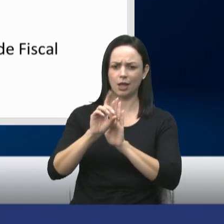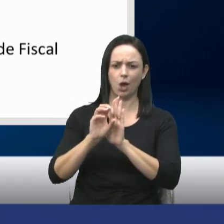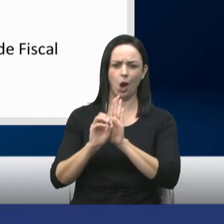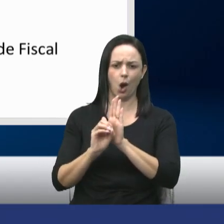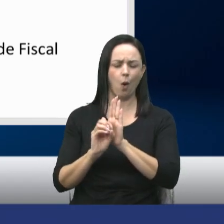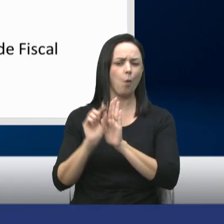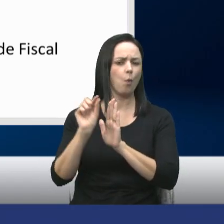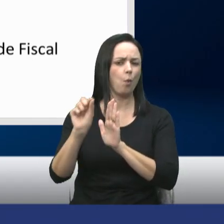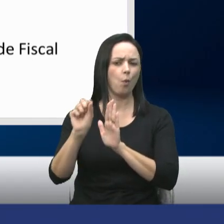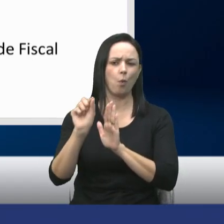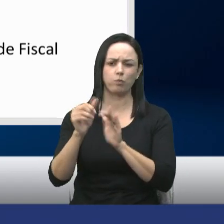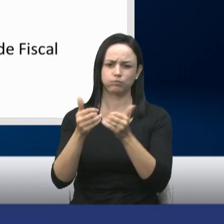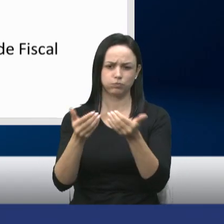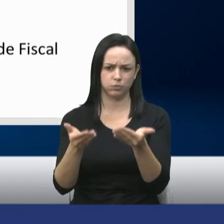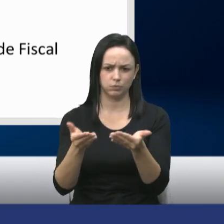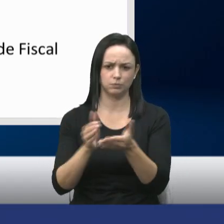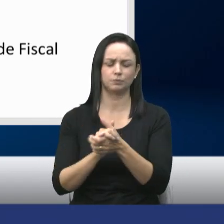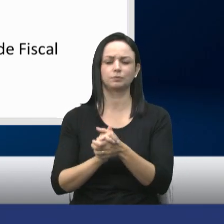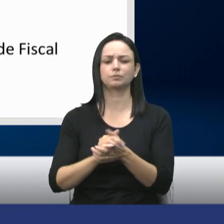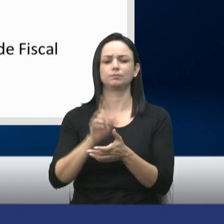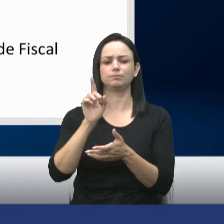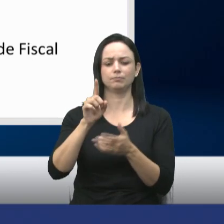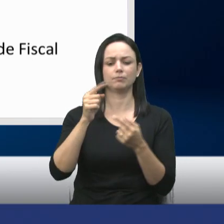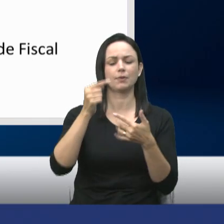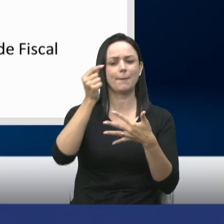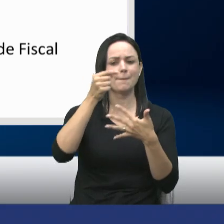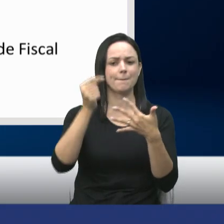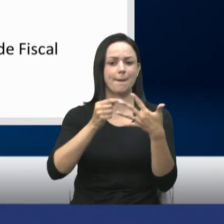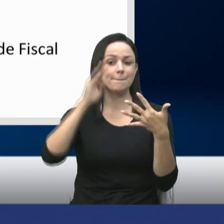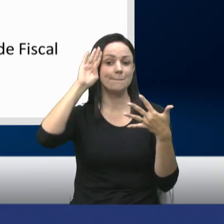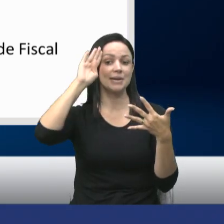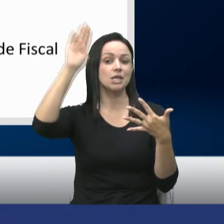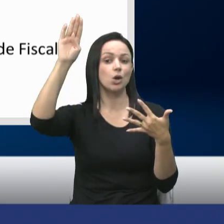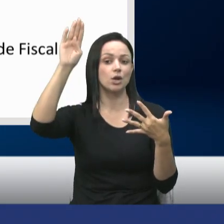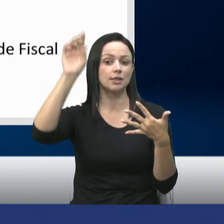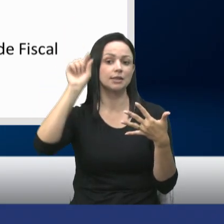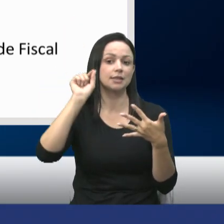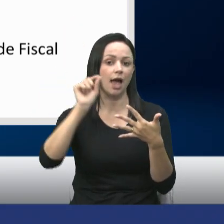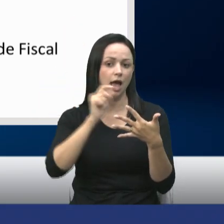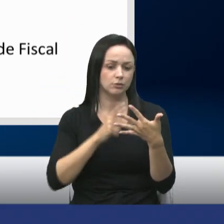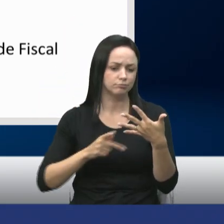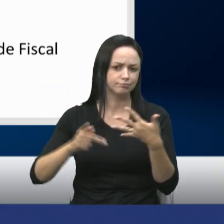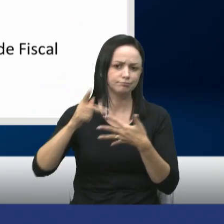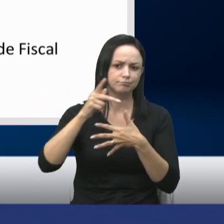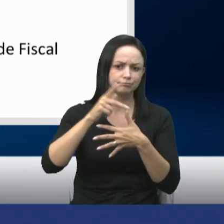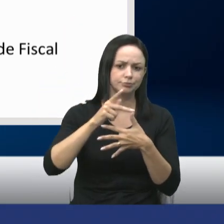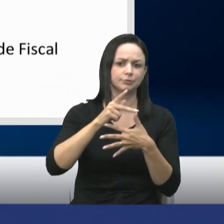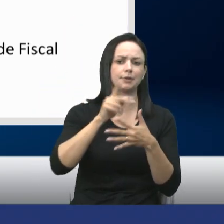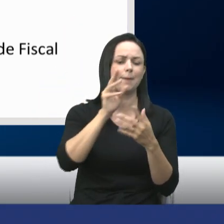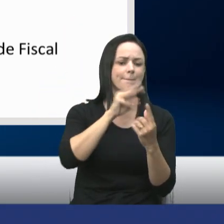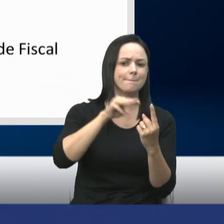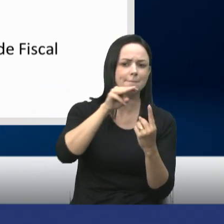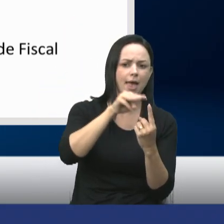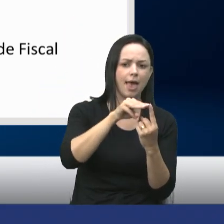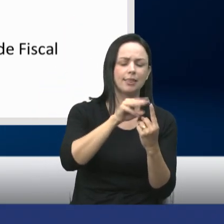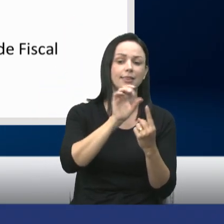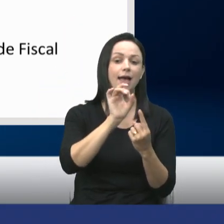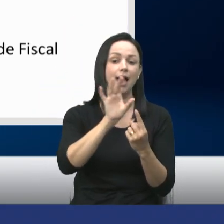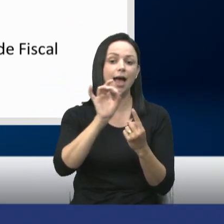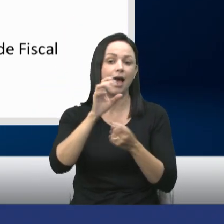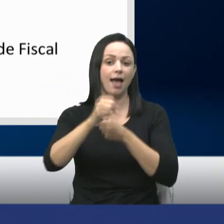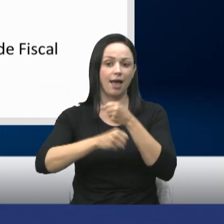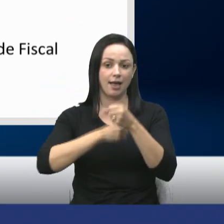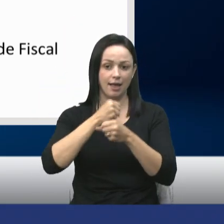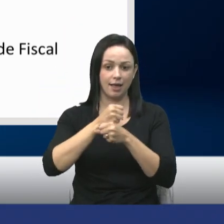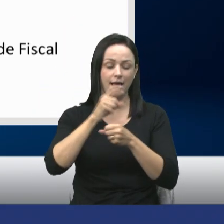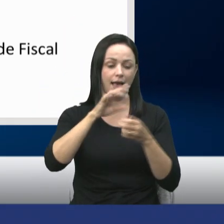ela estabelece as prioridades e metas do governo municipal de cada ano. Ela serve entre um elo